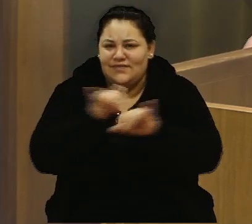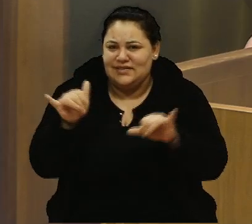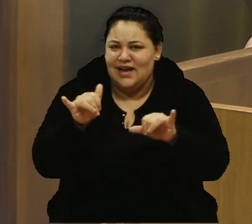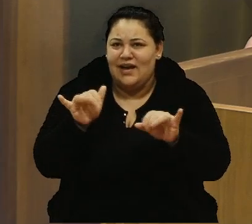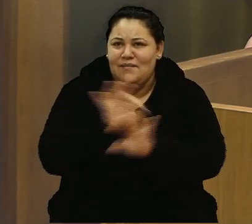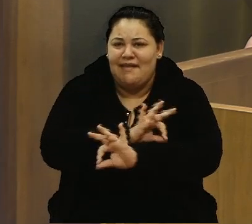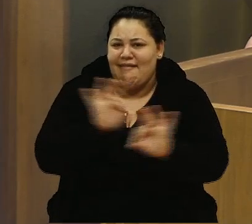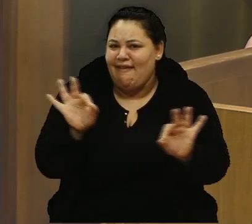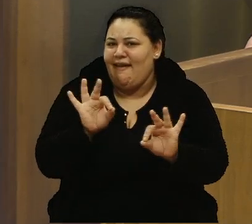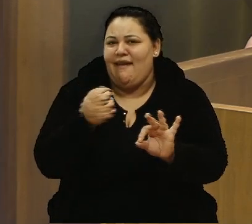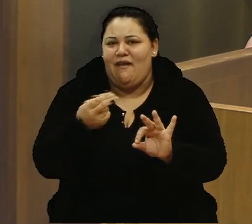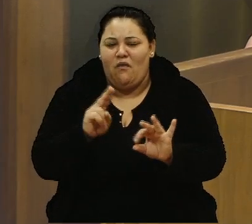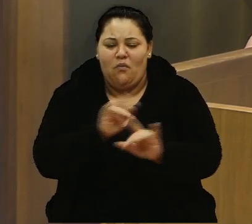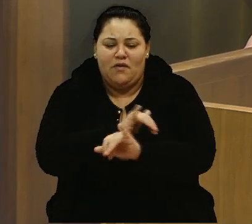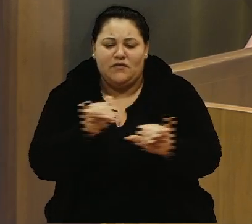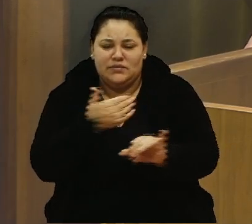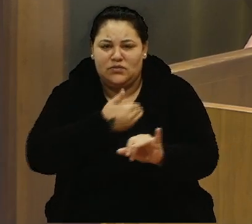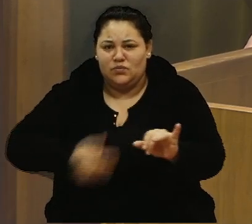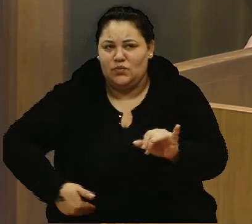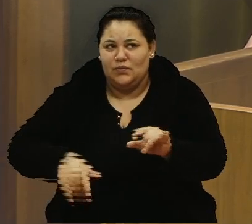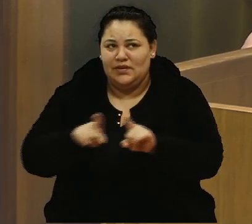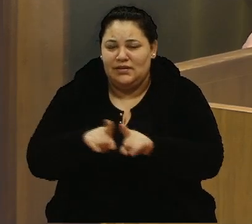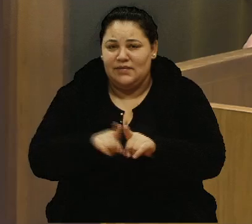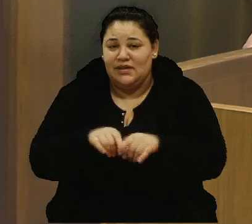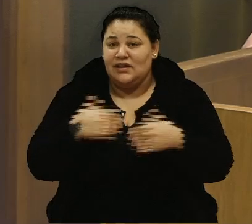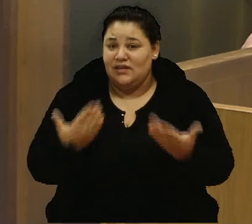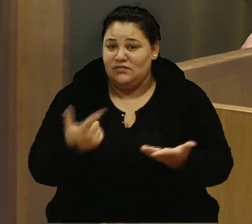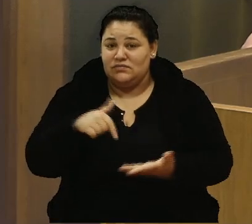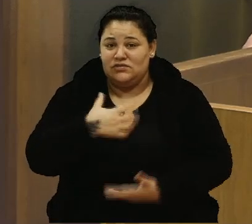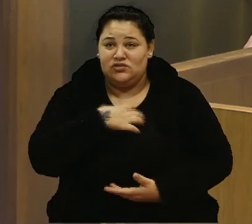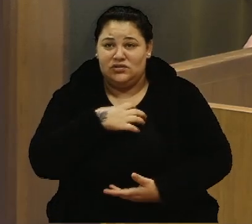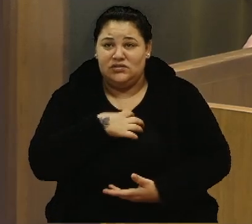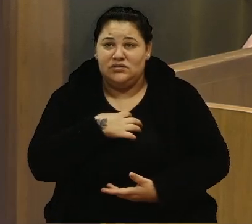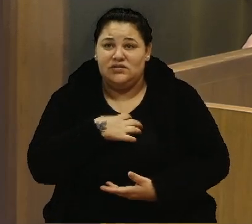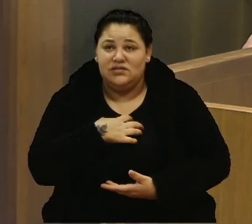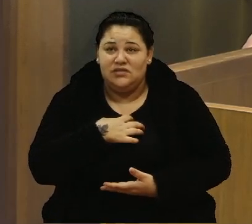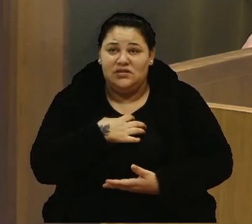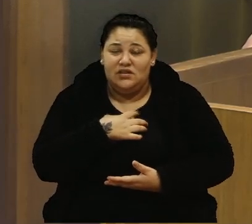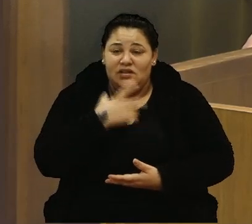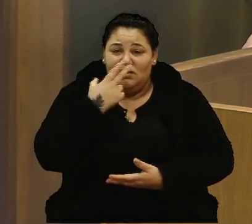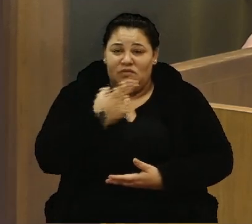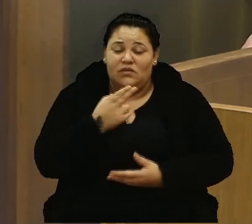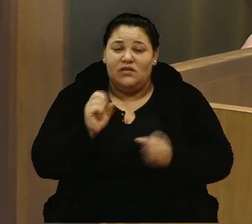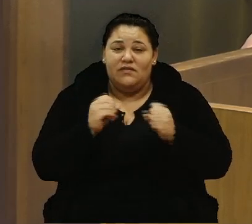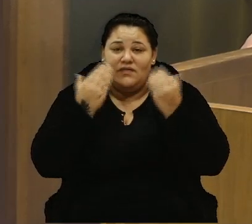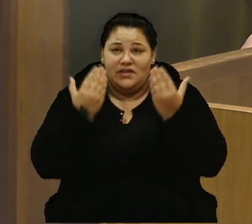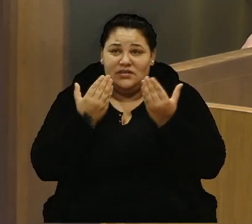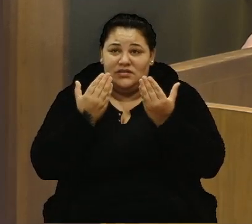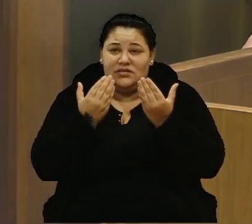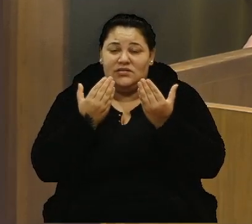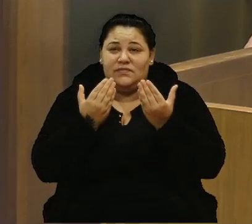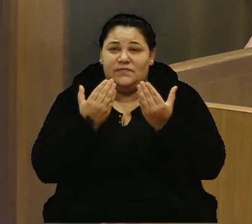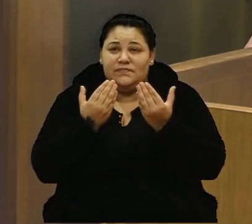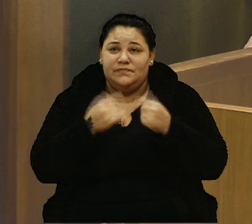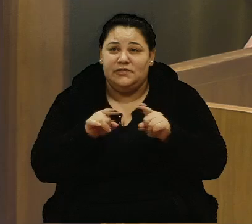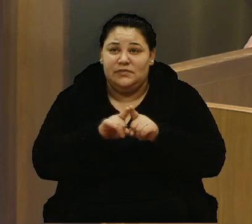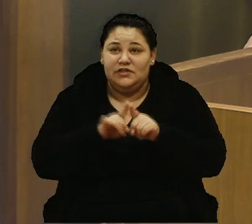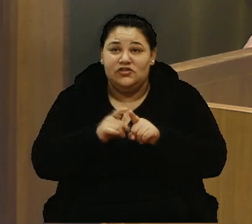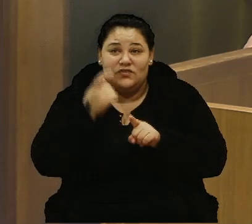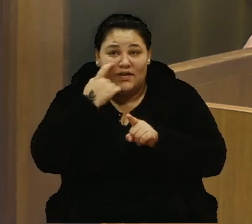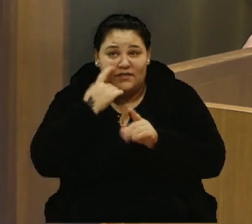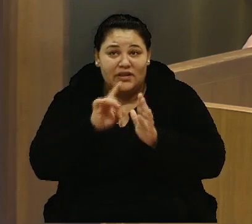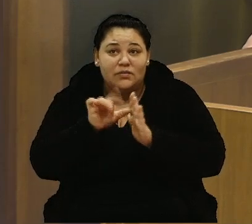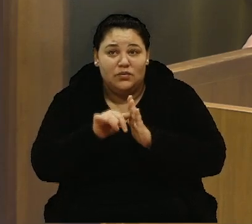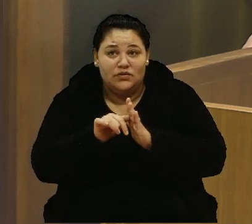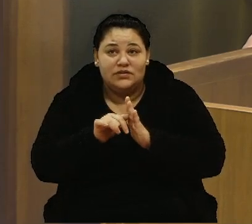uma informação pública, né? Então, assim, só, pessoal, assim como na festa das colheitas, vamos ver depois, eu quero